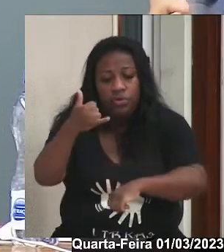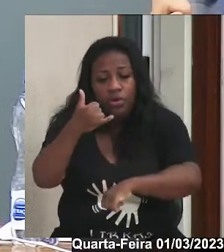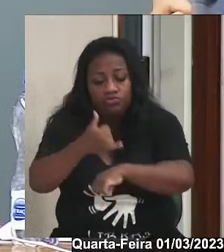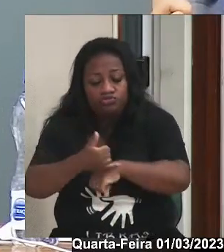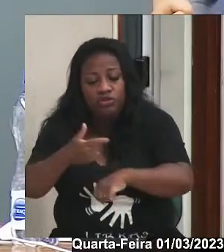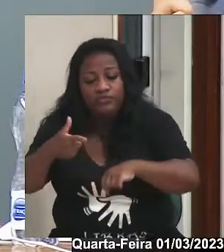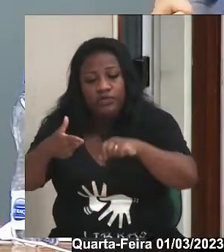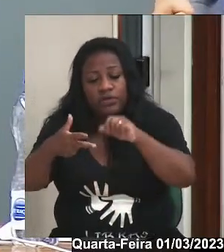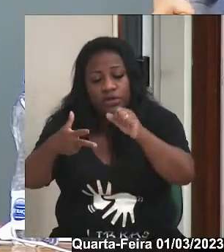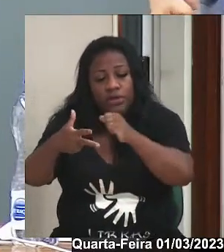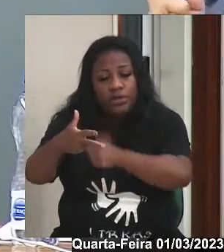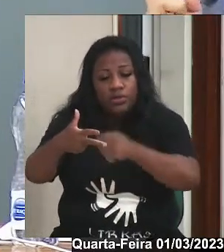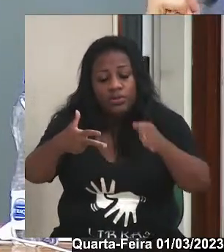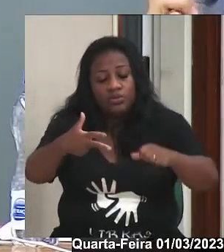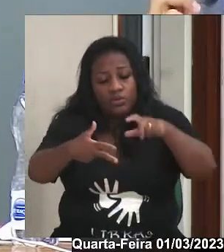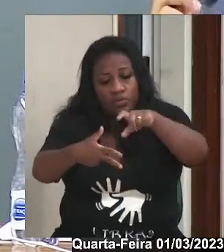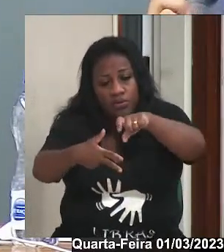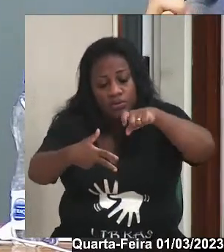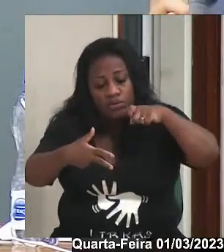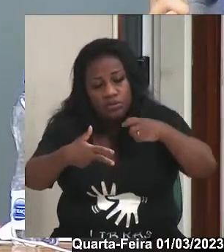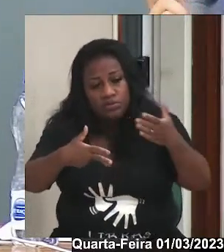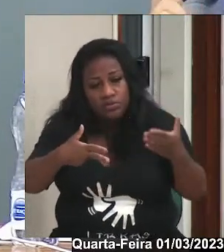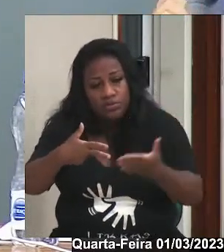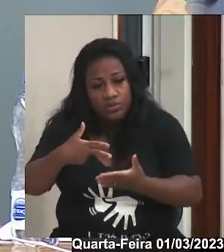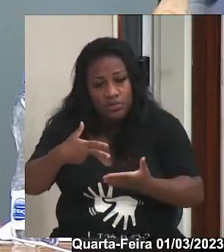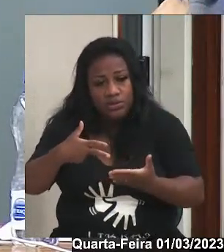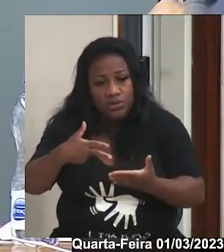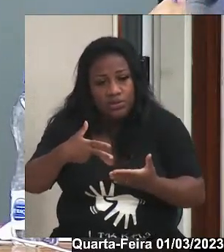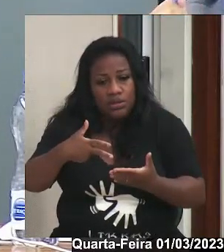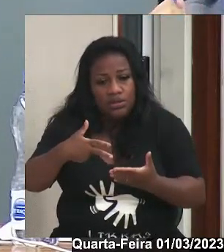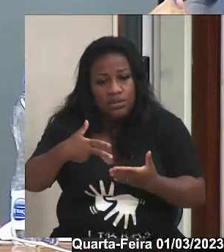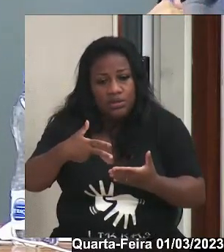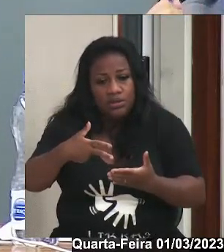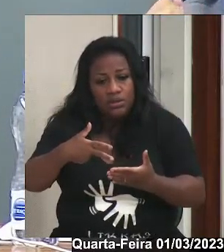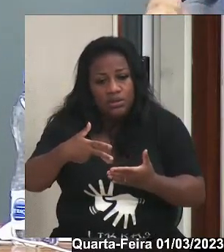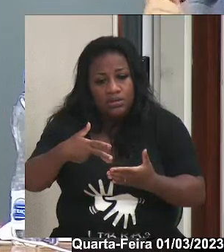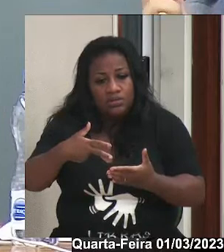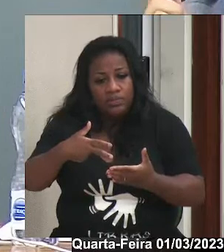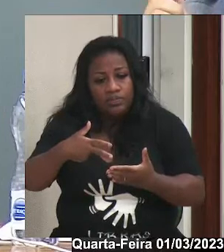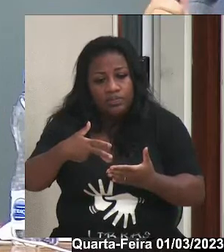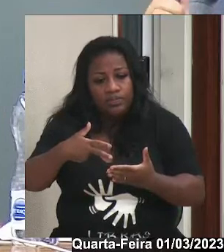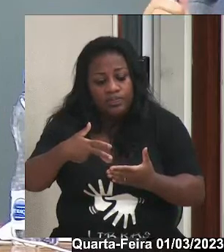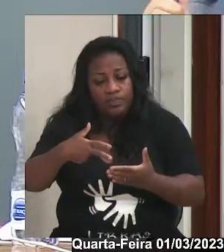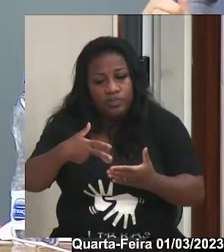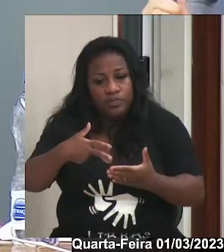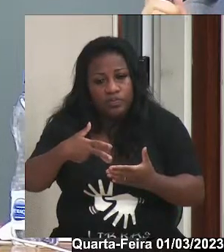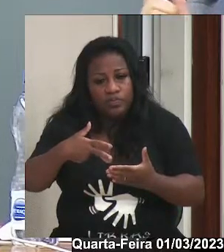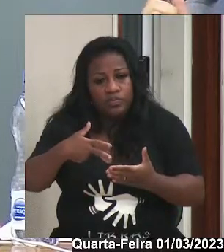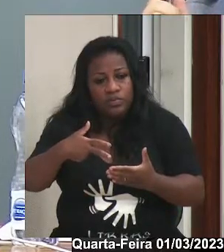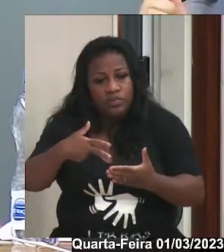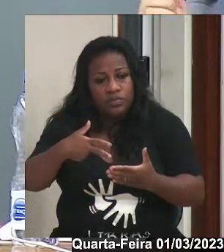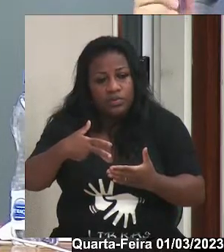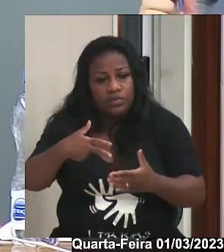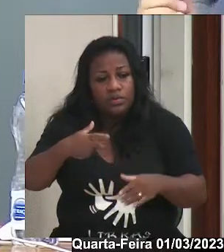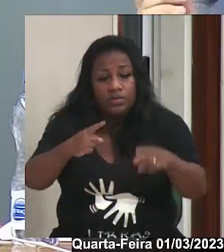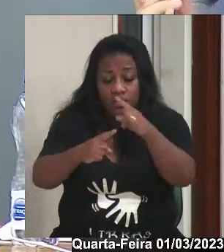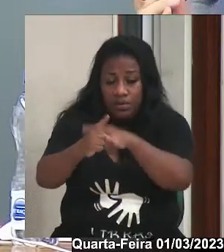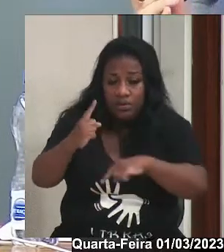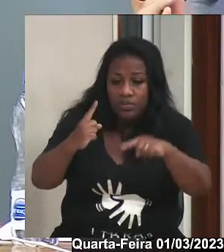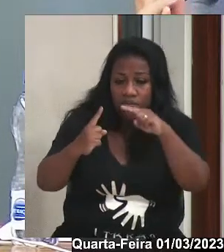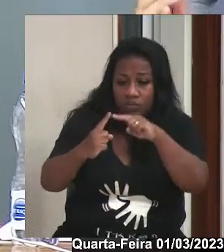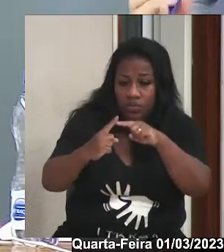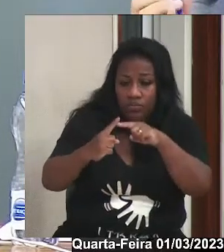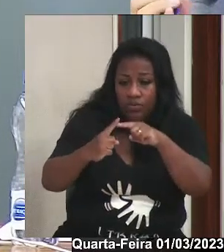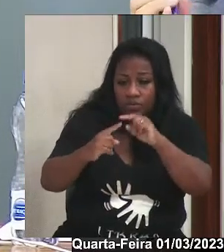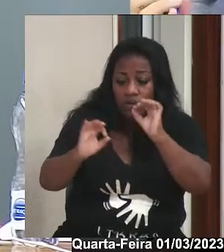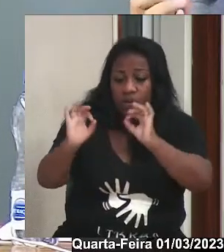Poder Executivo Municipal, junto com a Secretaria Estadual de Habitação e a Secretaria Municipal de Proabitação, Secretaria de Planejamento, Secretaria de